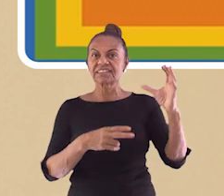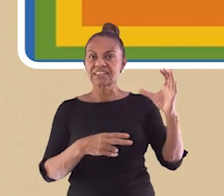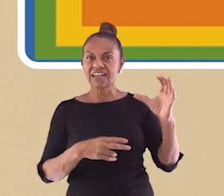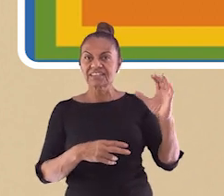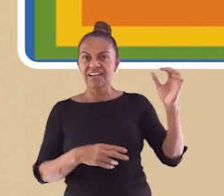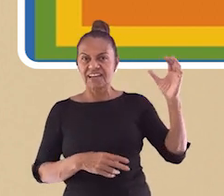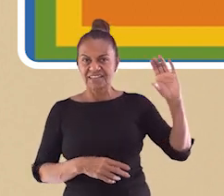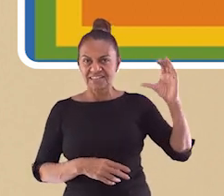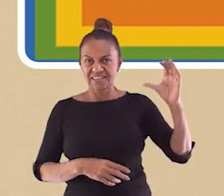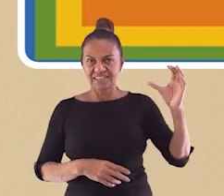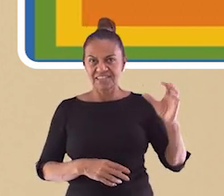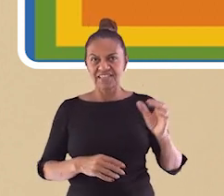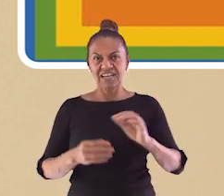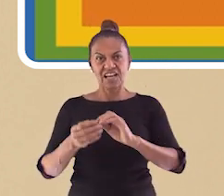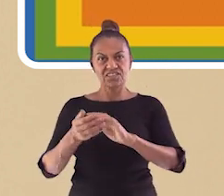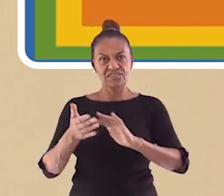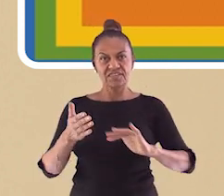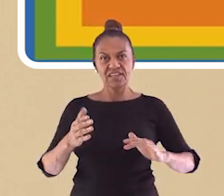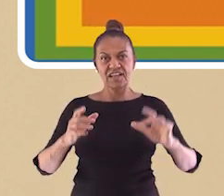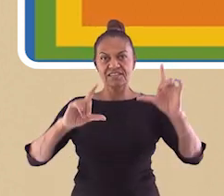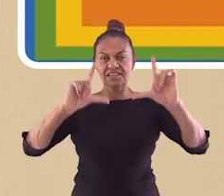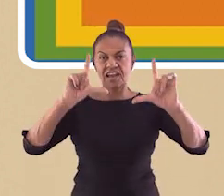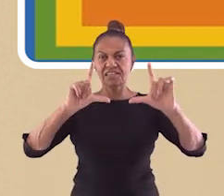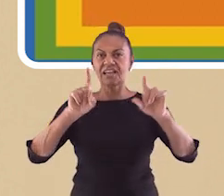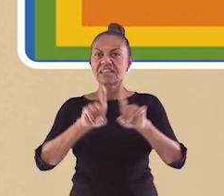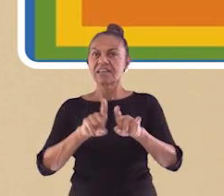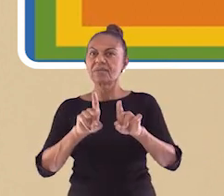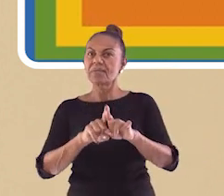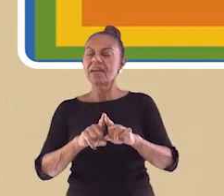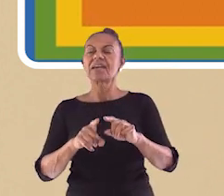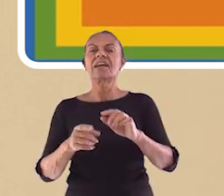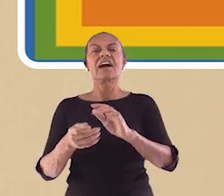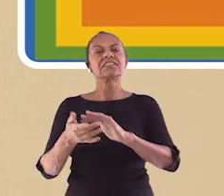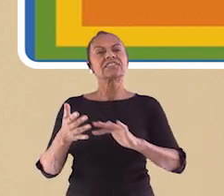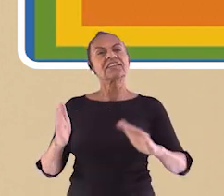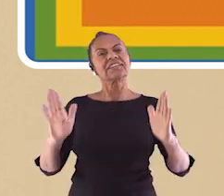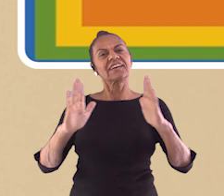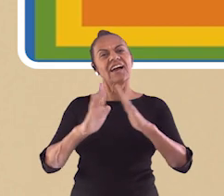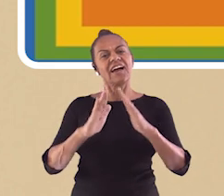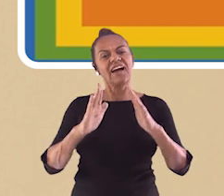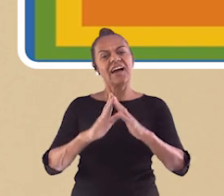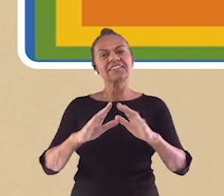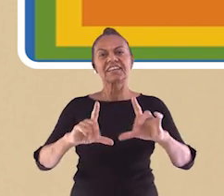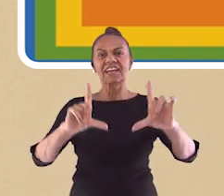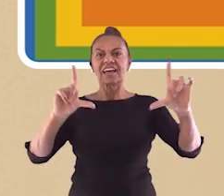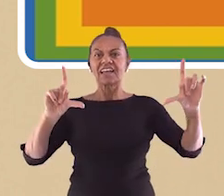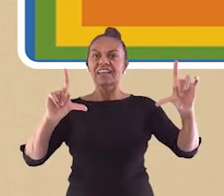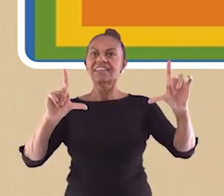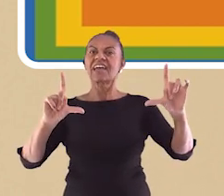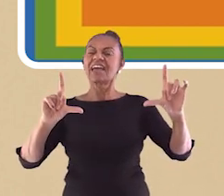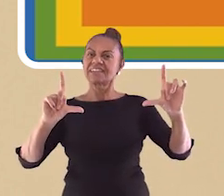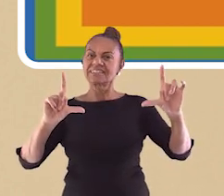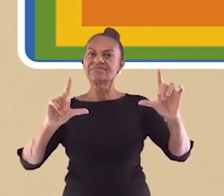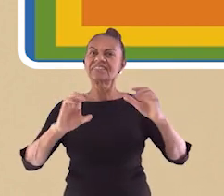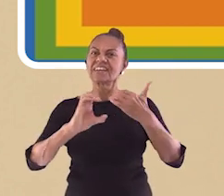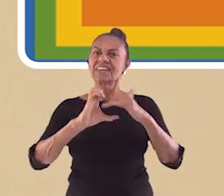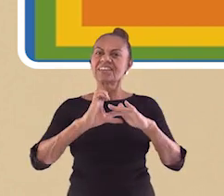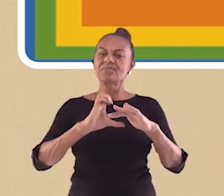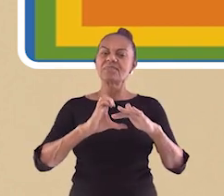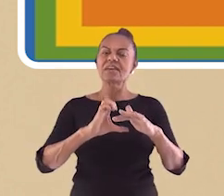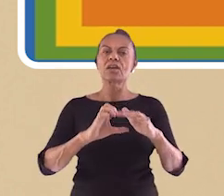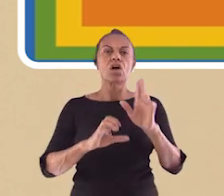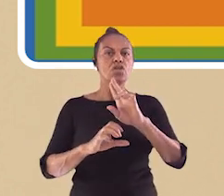hashtag Ciência em Cariacica e hashtag Dever em Casa. Você também pode enviar sua resposta para o e-mail aí na tela. Não esqueça de colocar